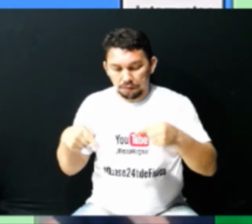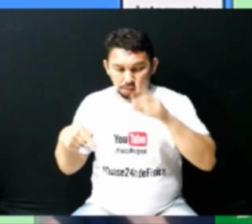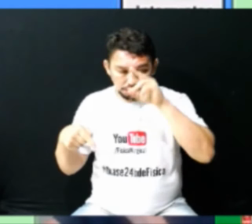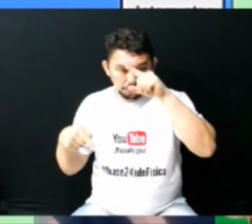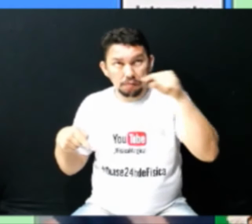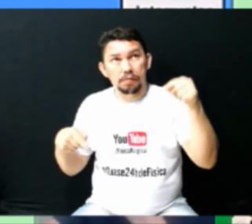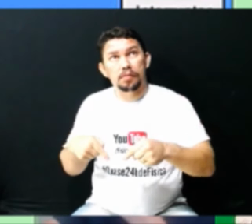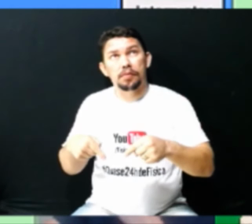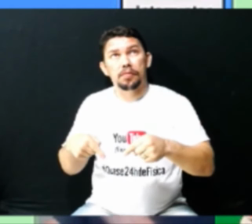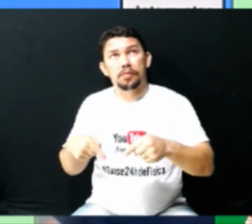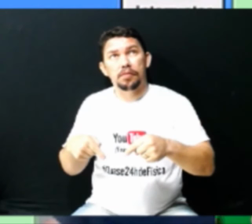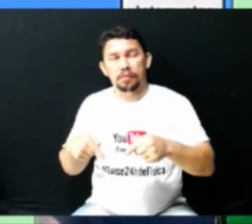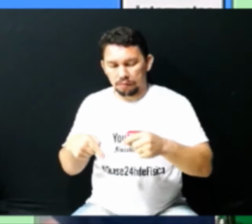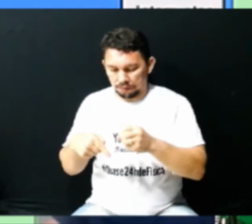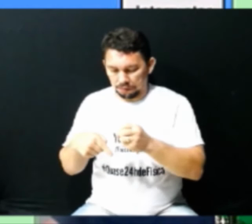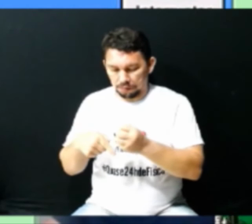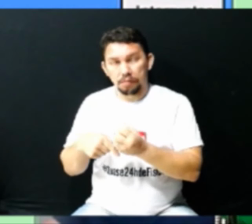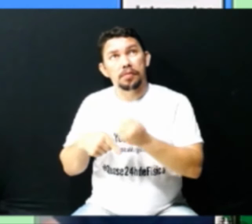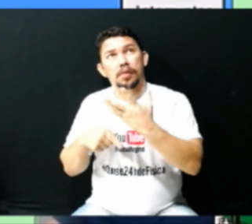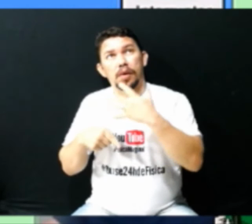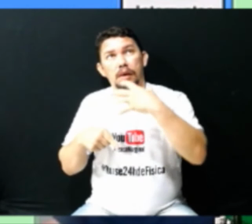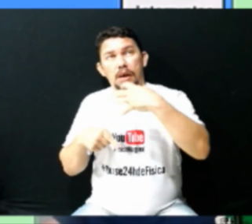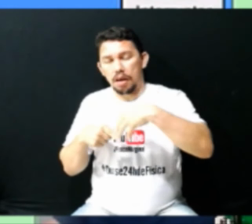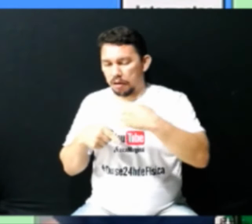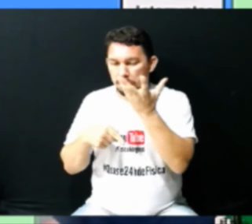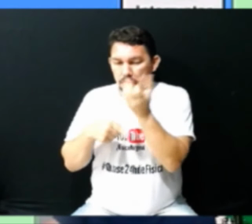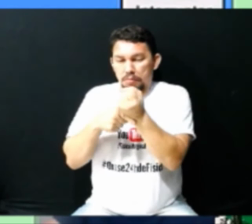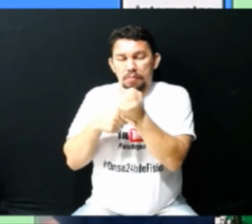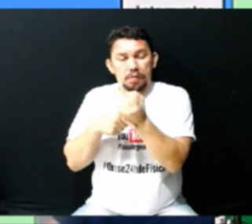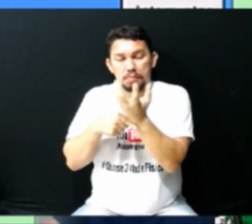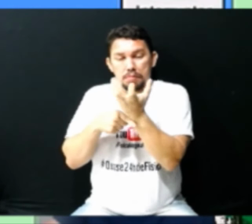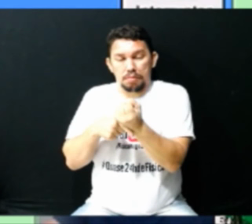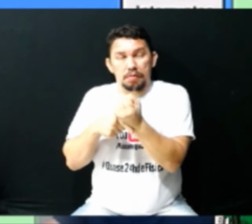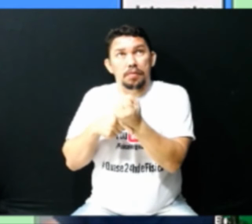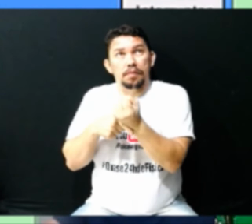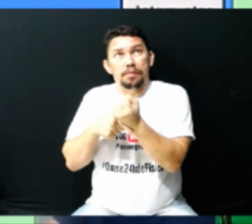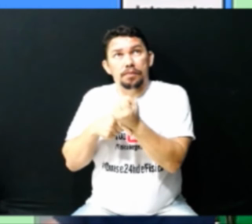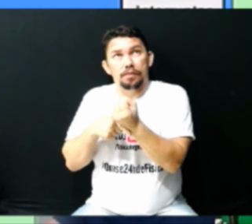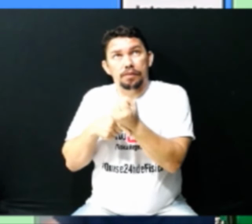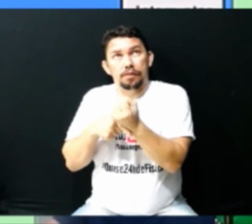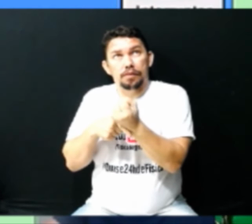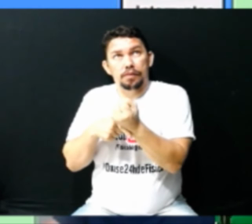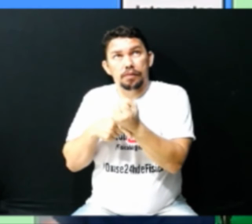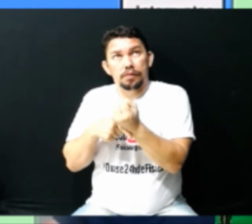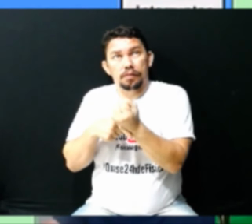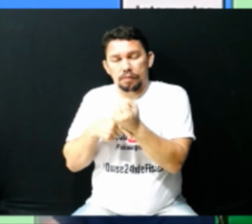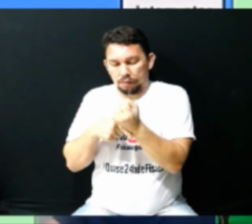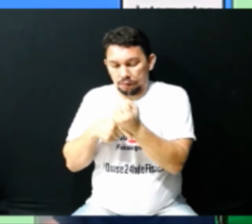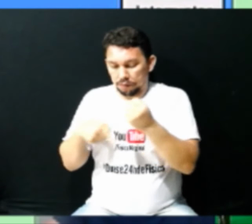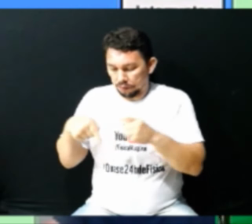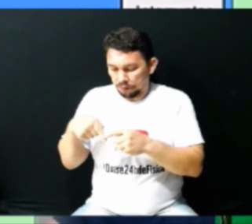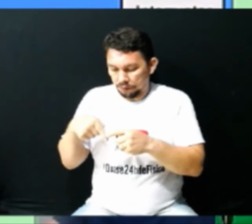esta lâmpada apagou, né? Toda a corrente agora que passaria, estava passando por esta lâmpada, está